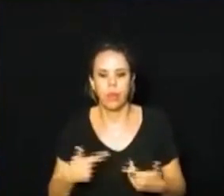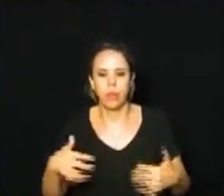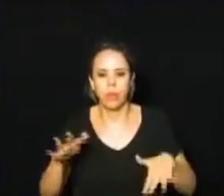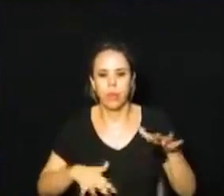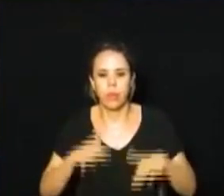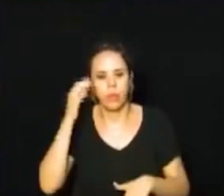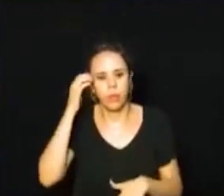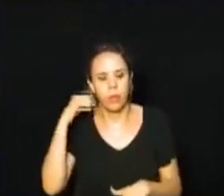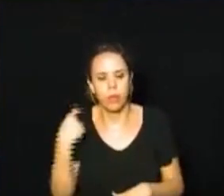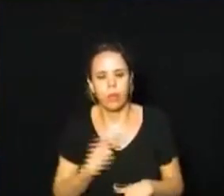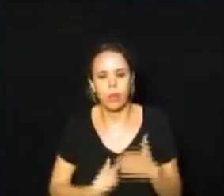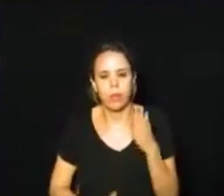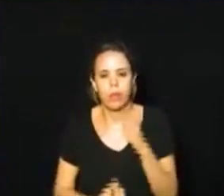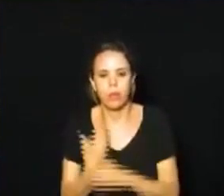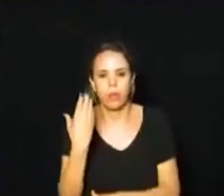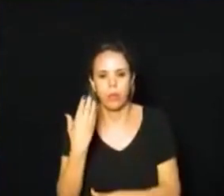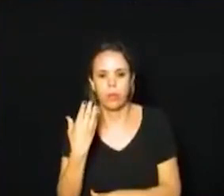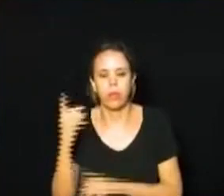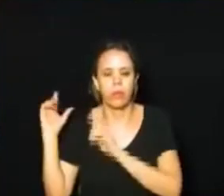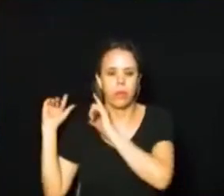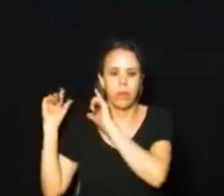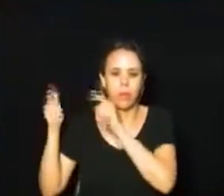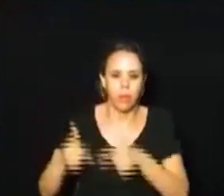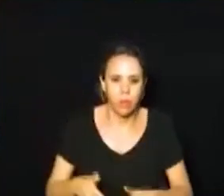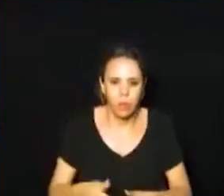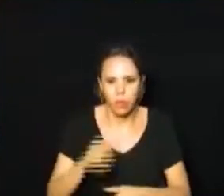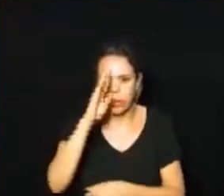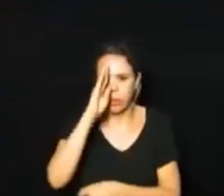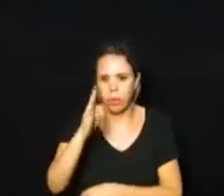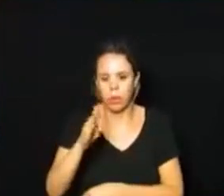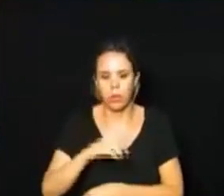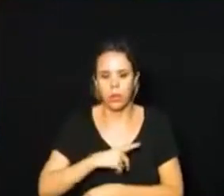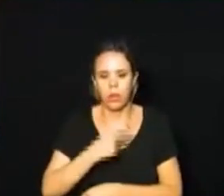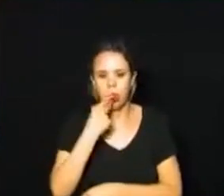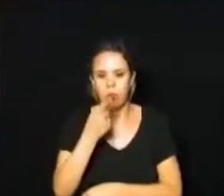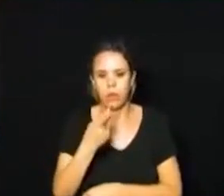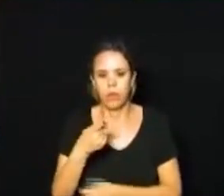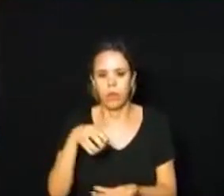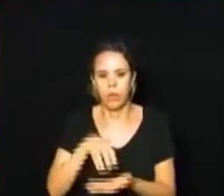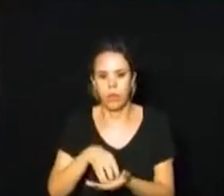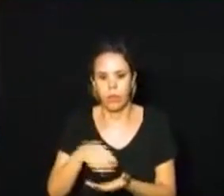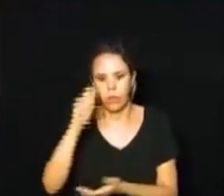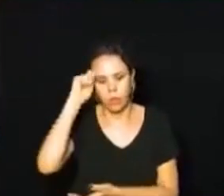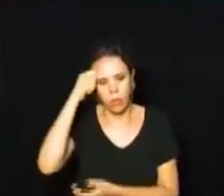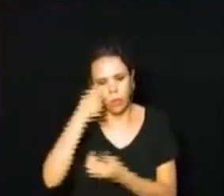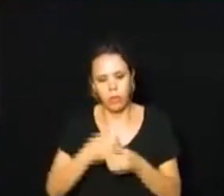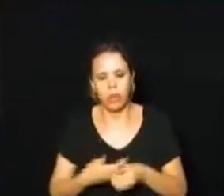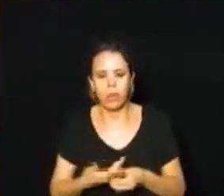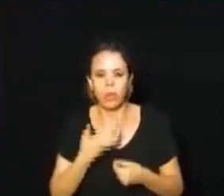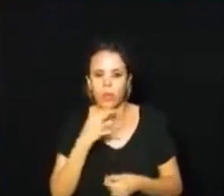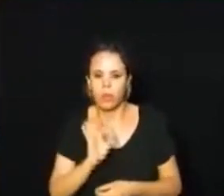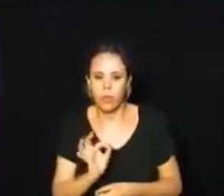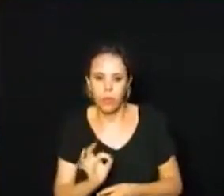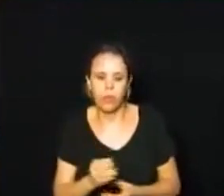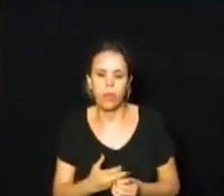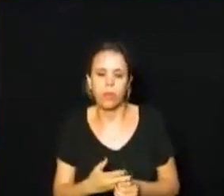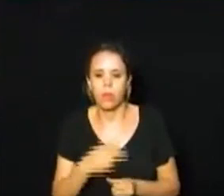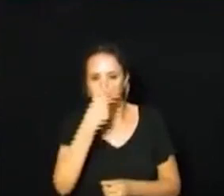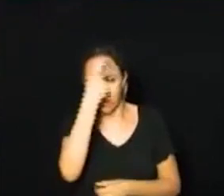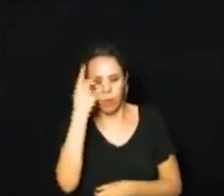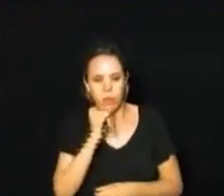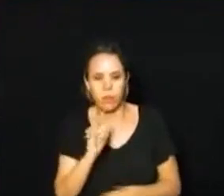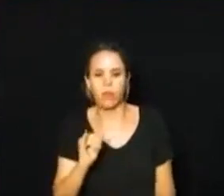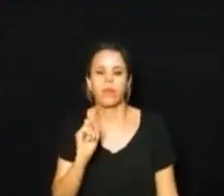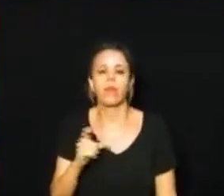muitas vezes as nossas origens as nossas tradições Principalmente quando a escola da comunidade Negra quem não conhece alguém